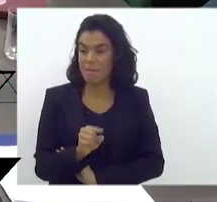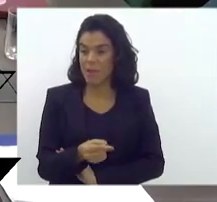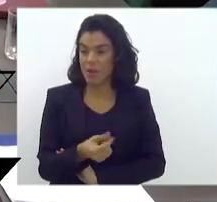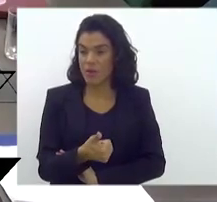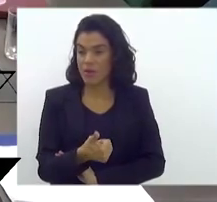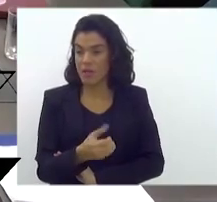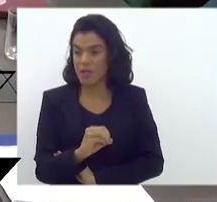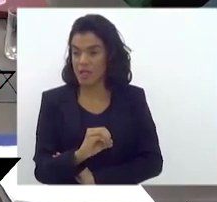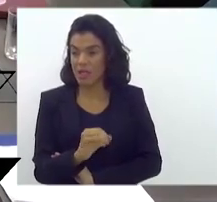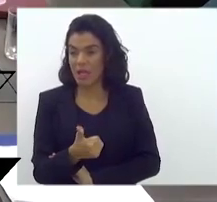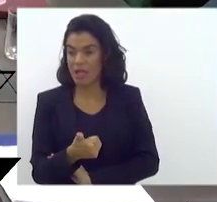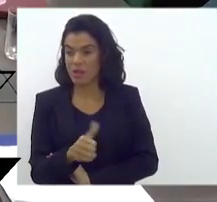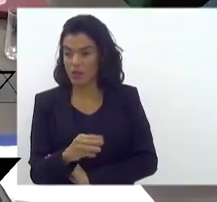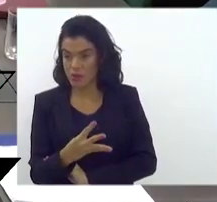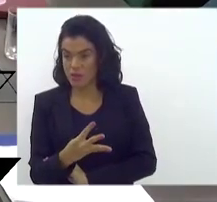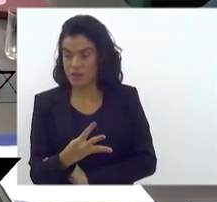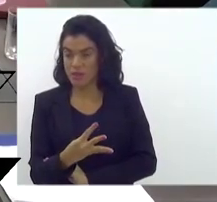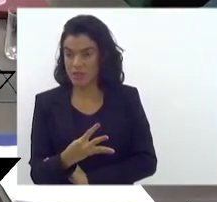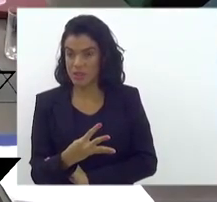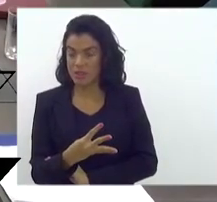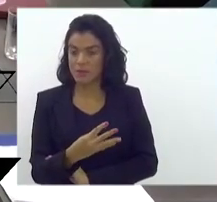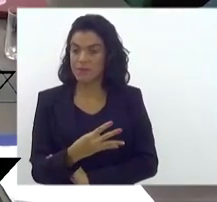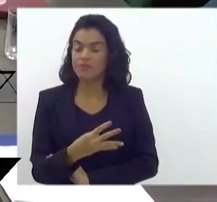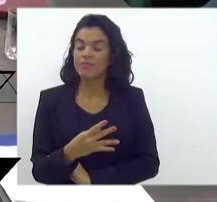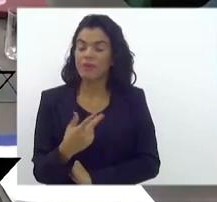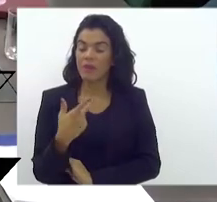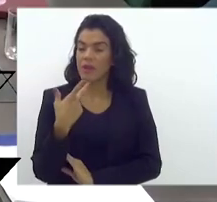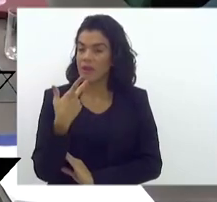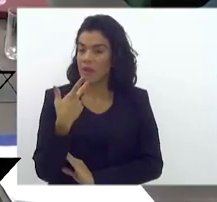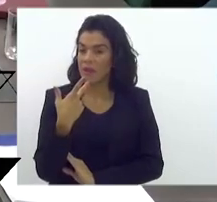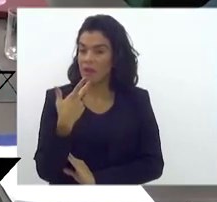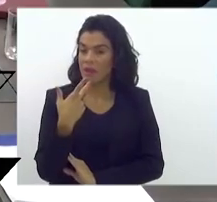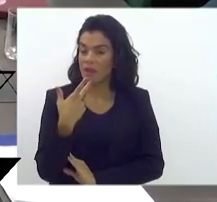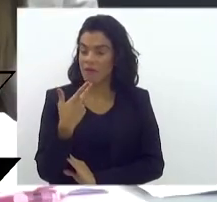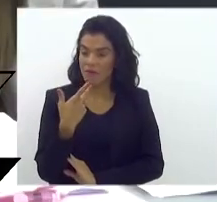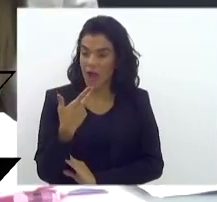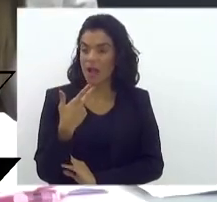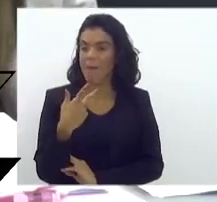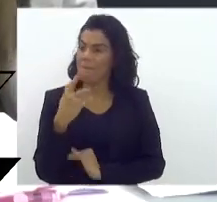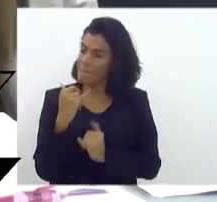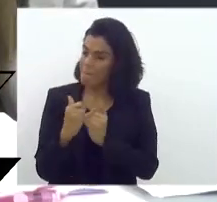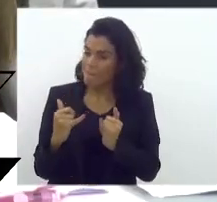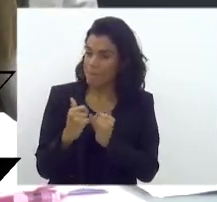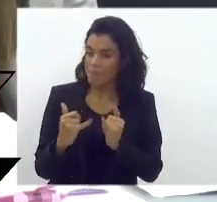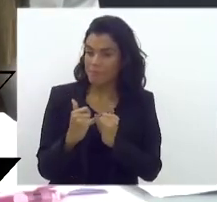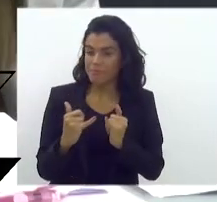PL 6014-22 da deputada Marta Rocha, que fala que é muito parecido